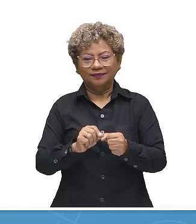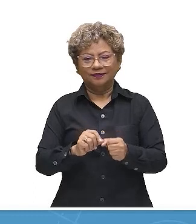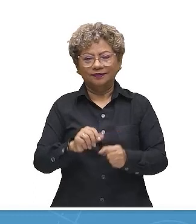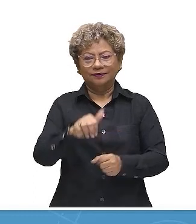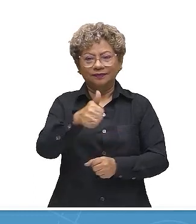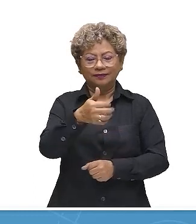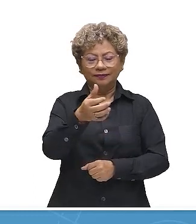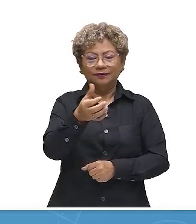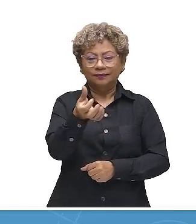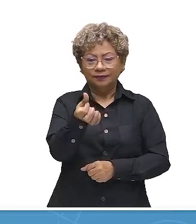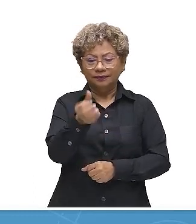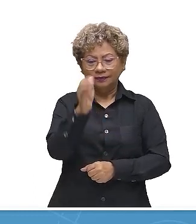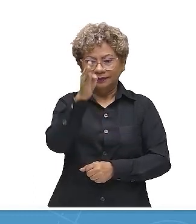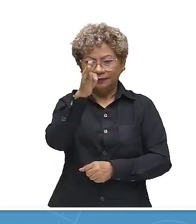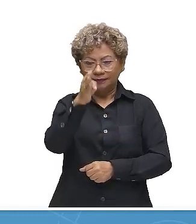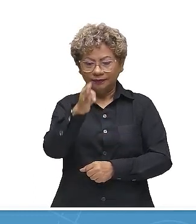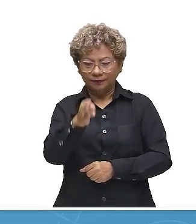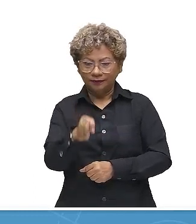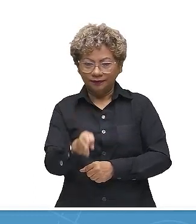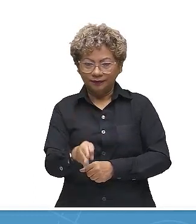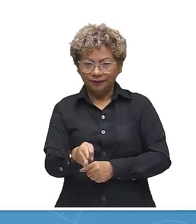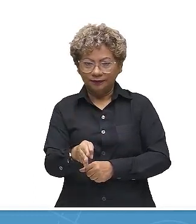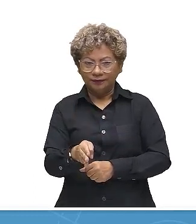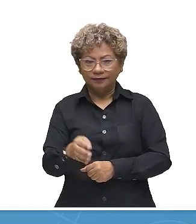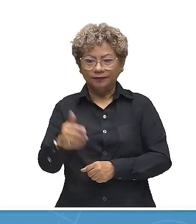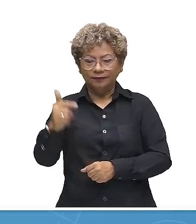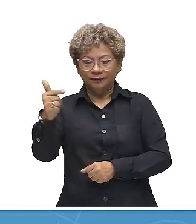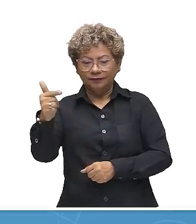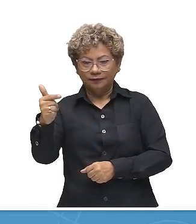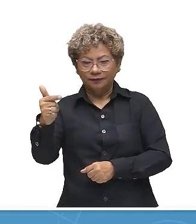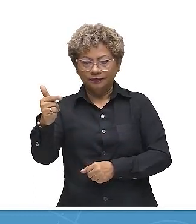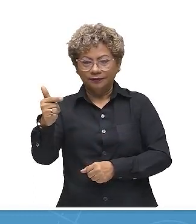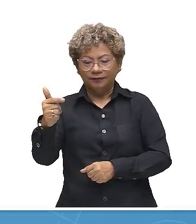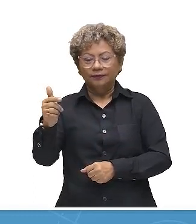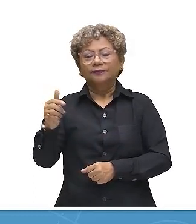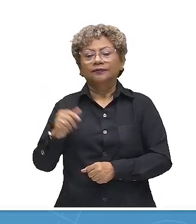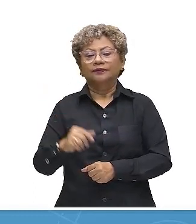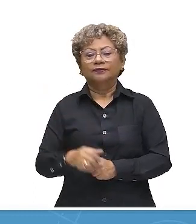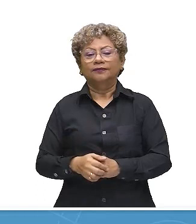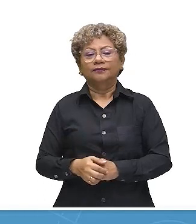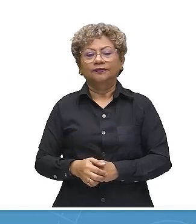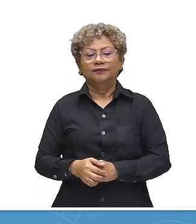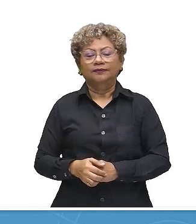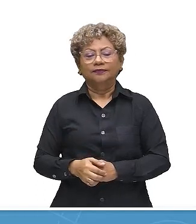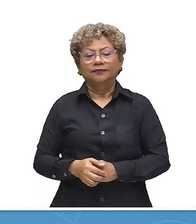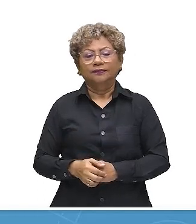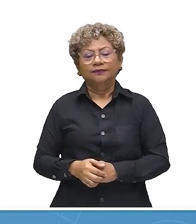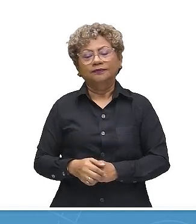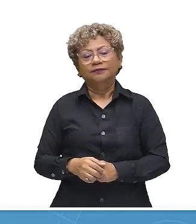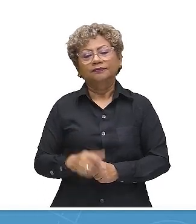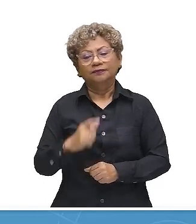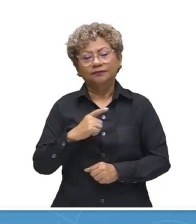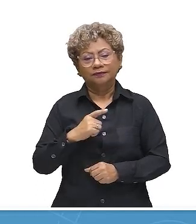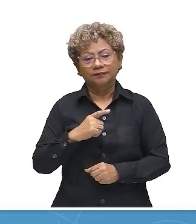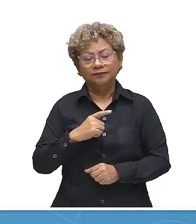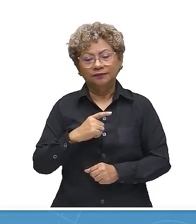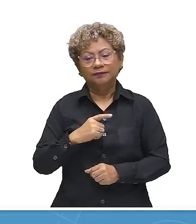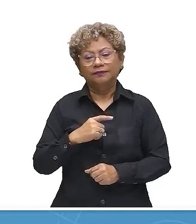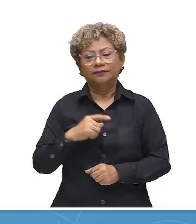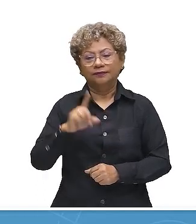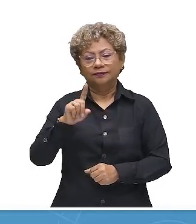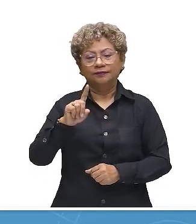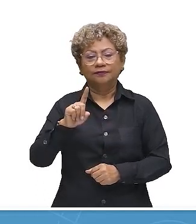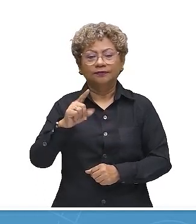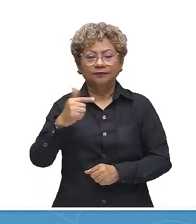comum entre eles. Então, eu tenho aqui comum entre eles o 1, o